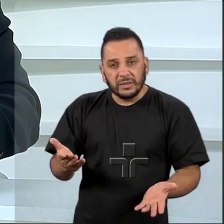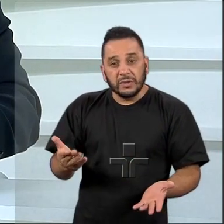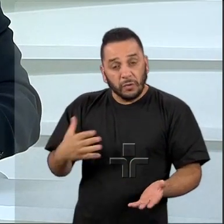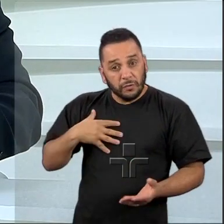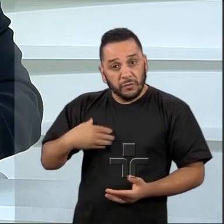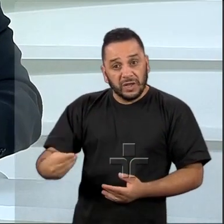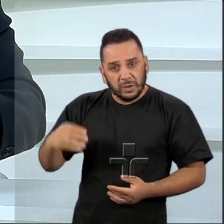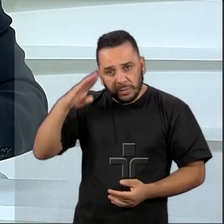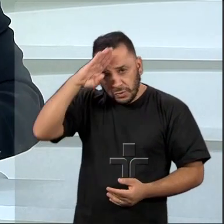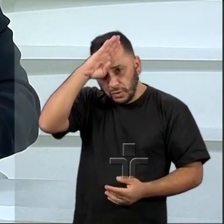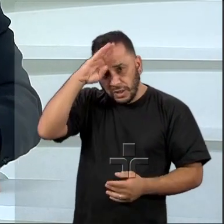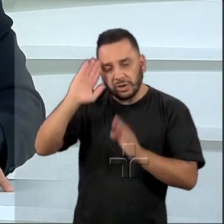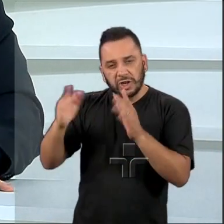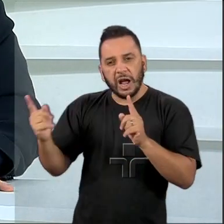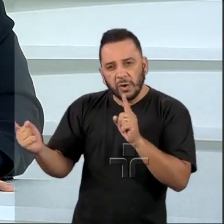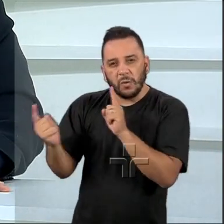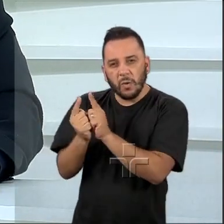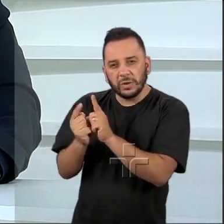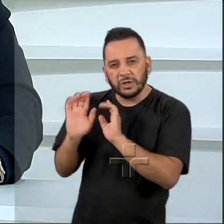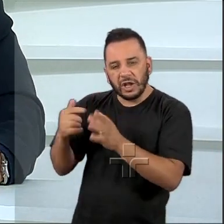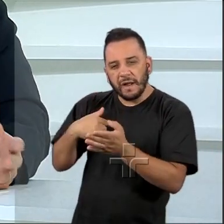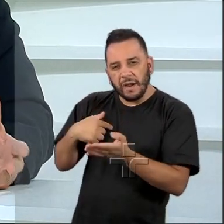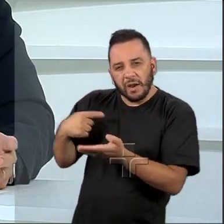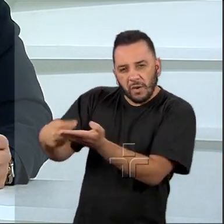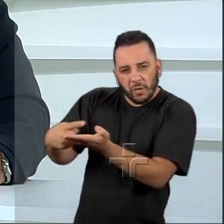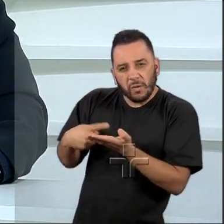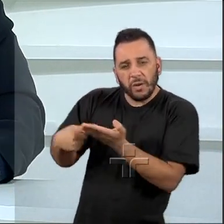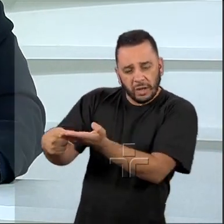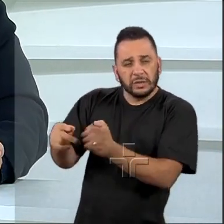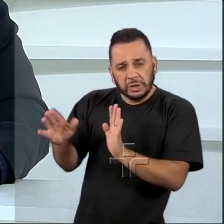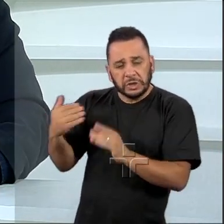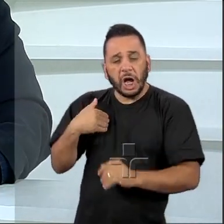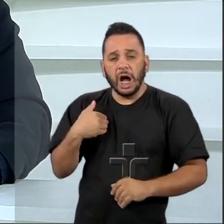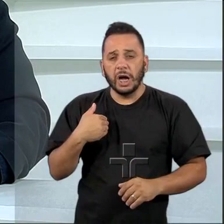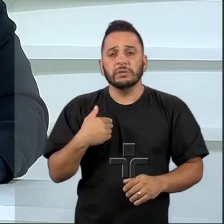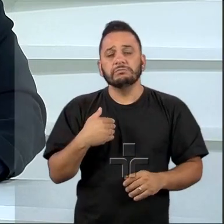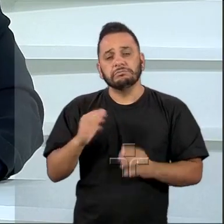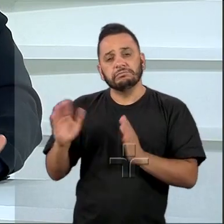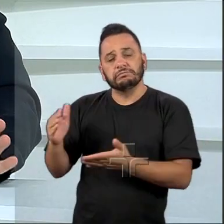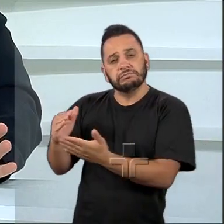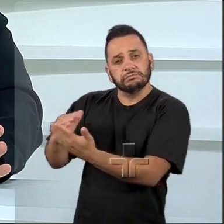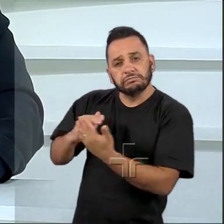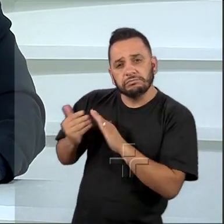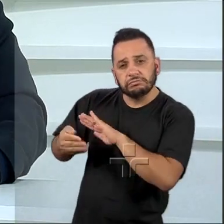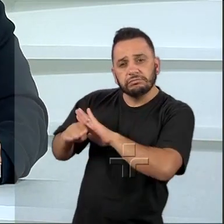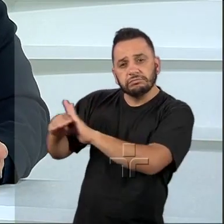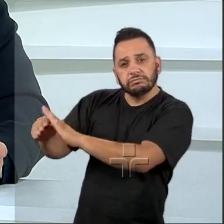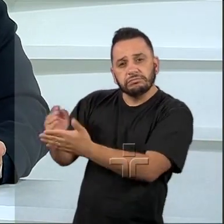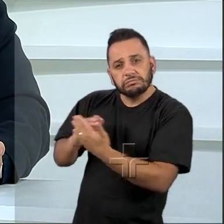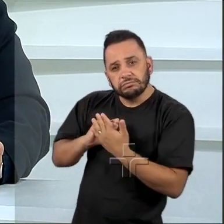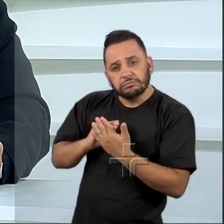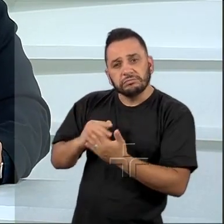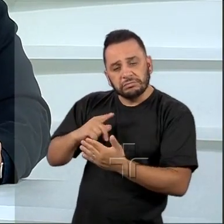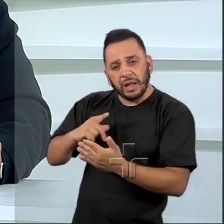E um encontro em que ele fala que eles estão estabelecendo, ele fala explicitamente que estabelece uma cooperação não em termos financeiros, mas em termos de